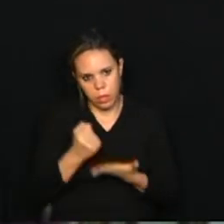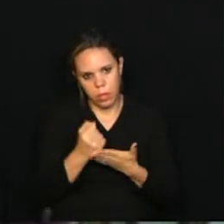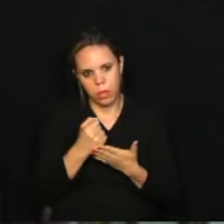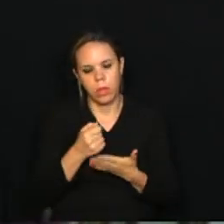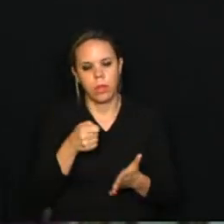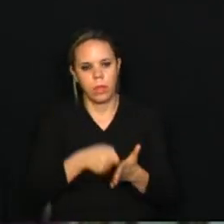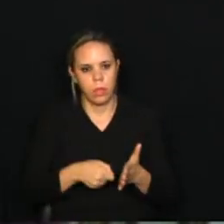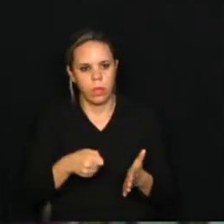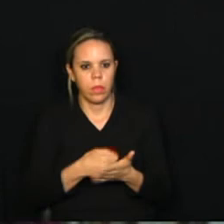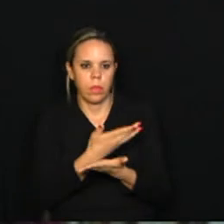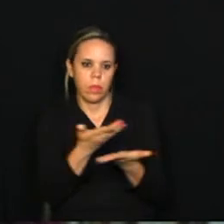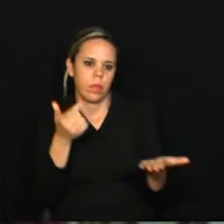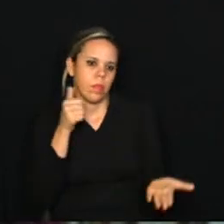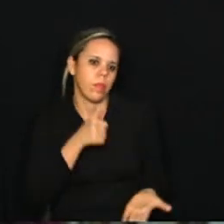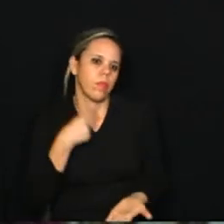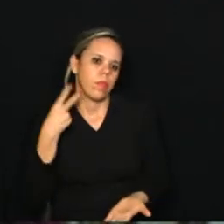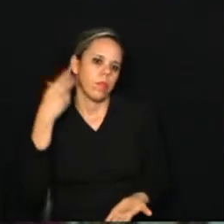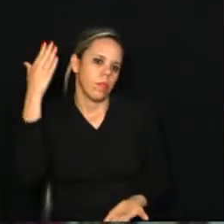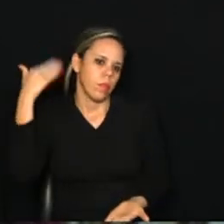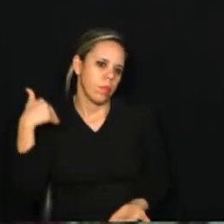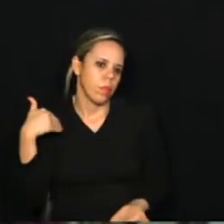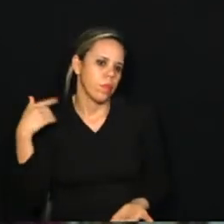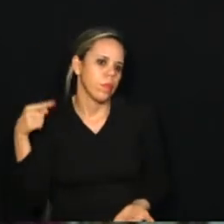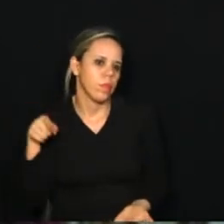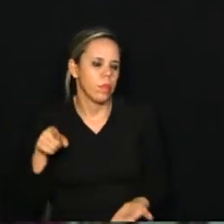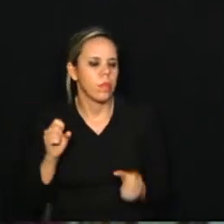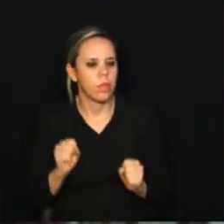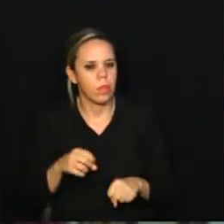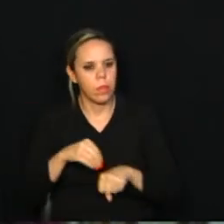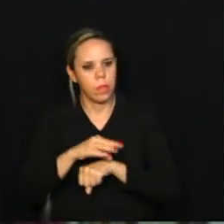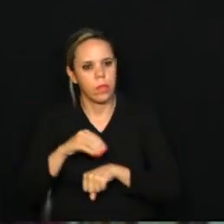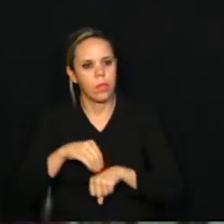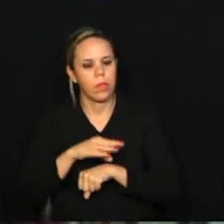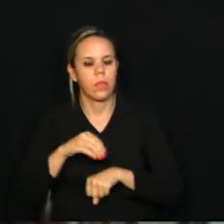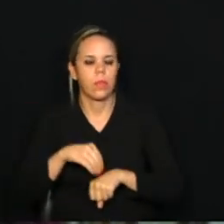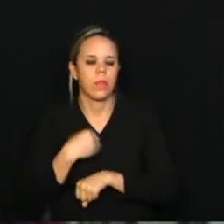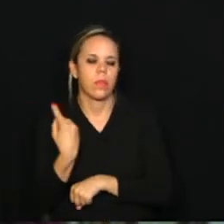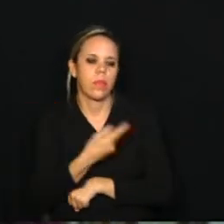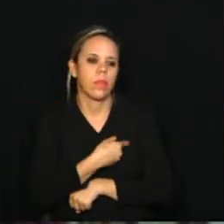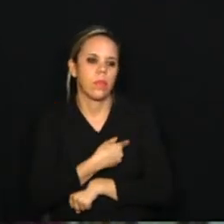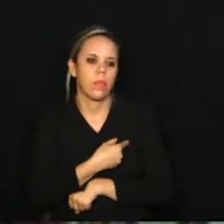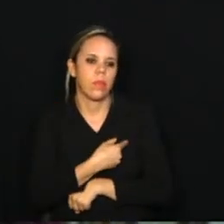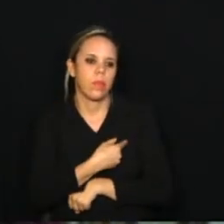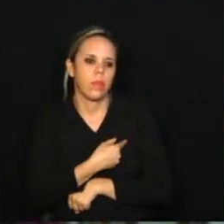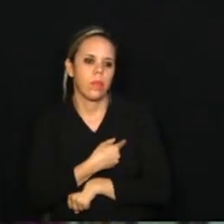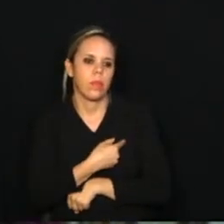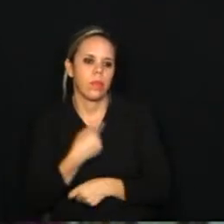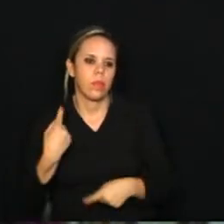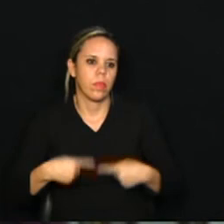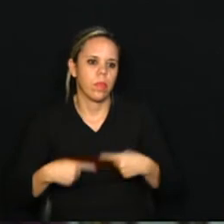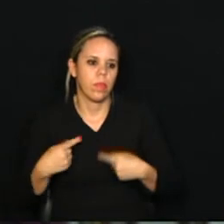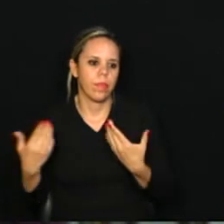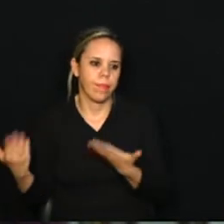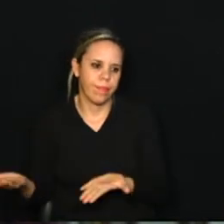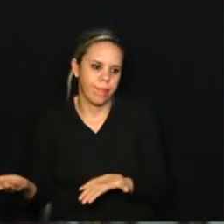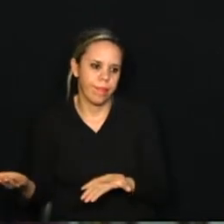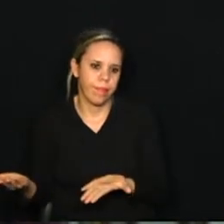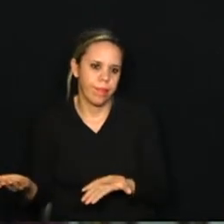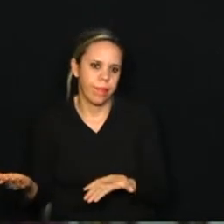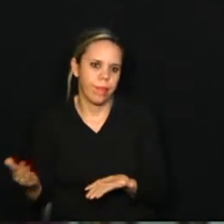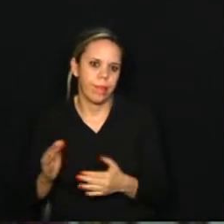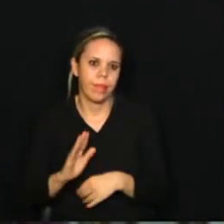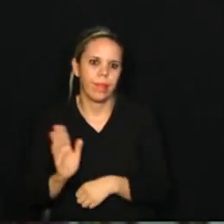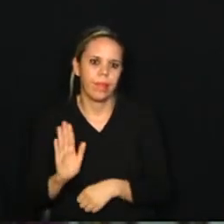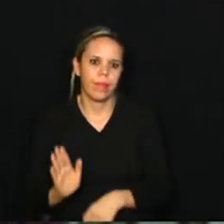que a senhora certamente pode trazer para as nossas discussões. Até a